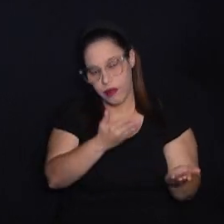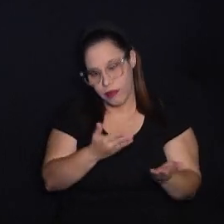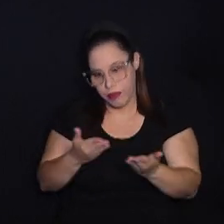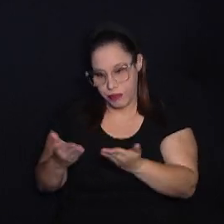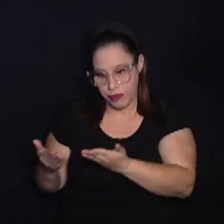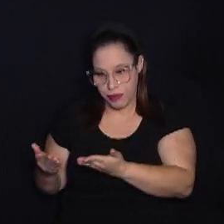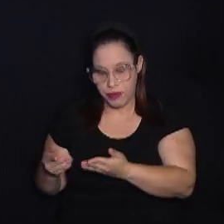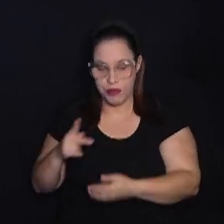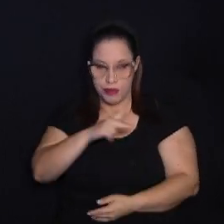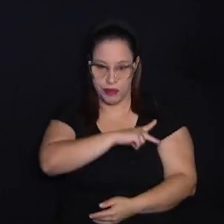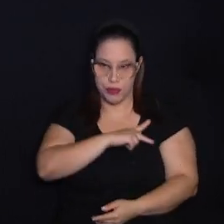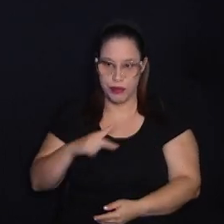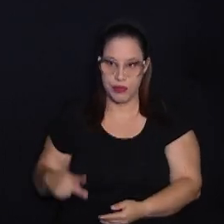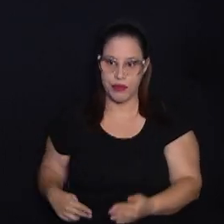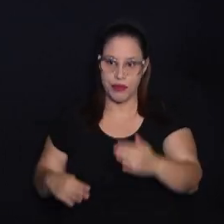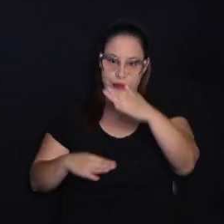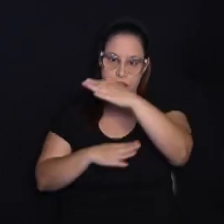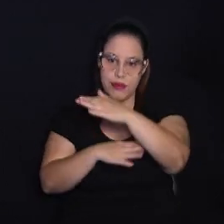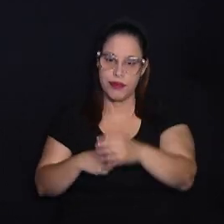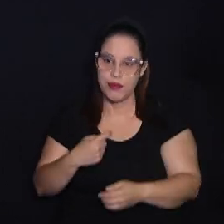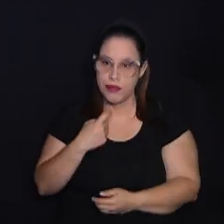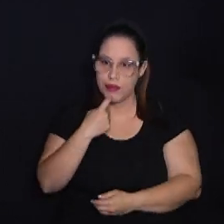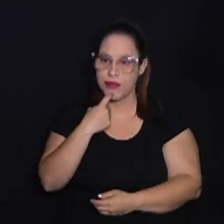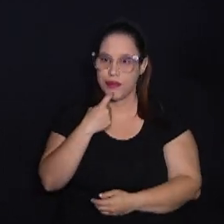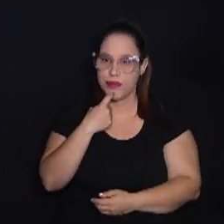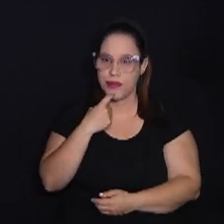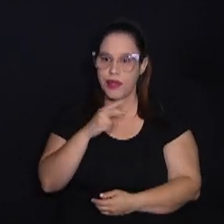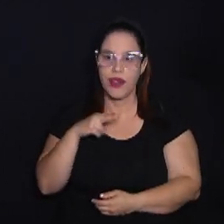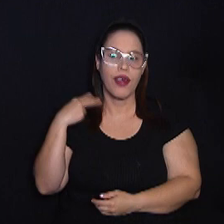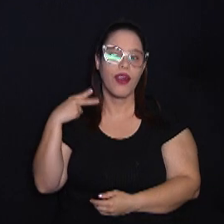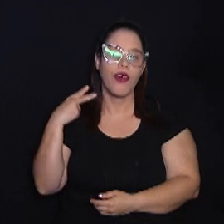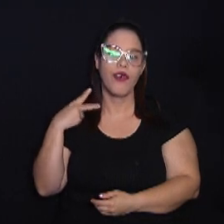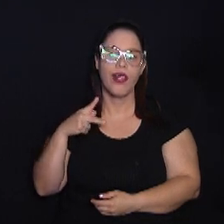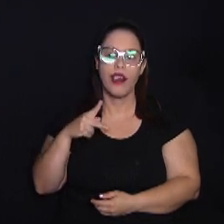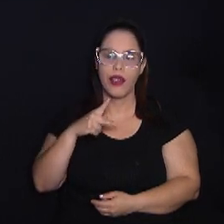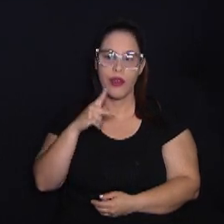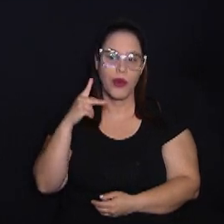o presidente da Câmara Municipal de Campinas, vereador Luiz Rossini.